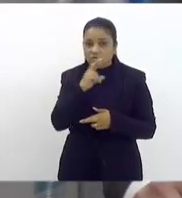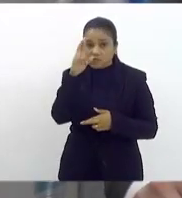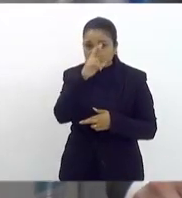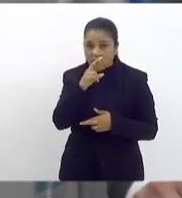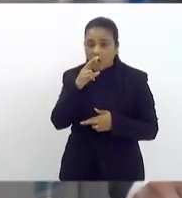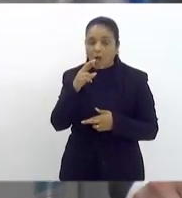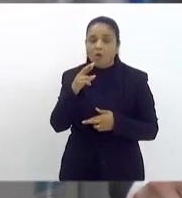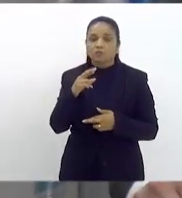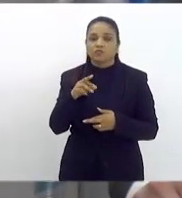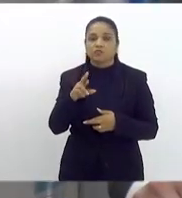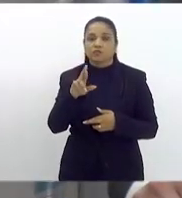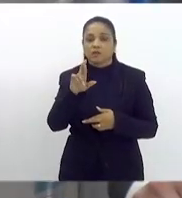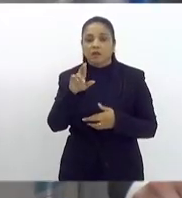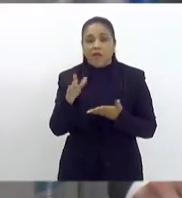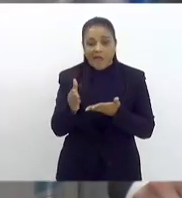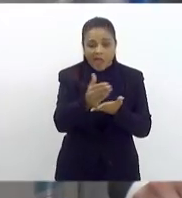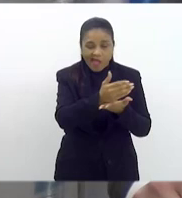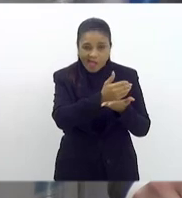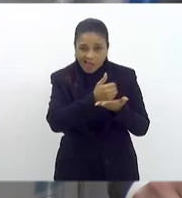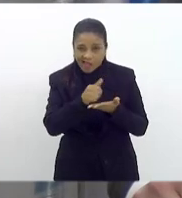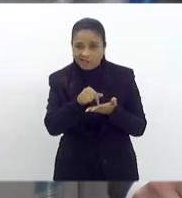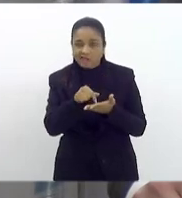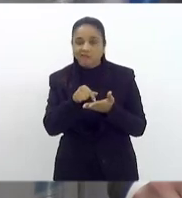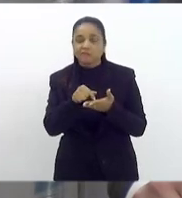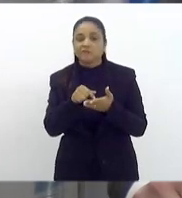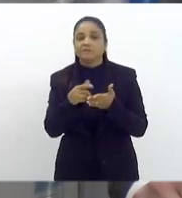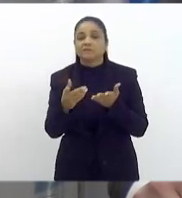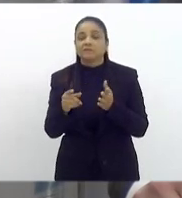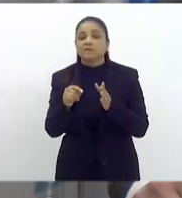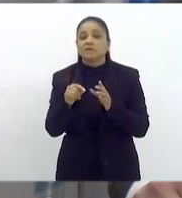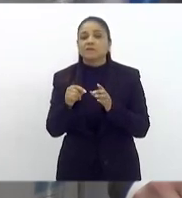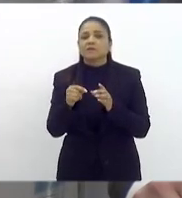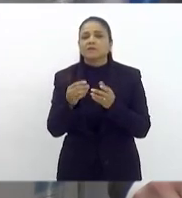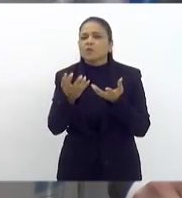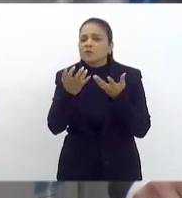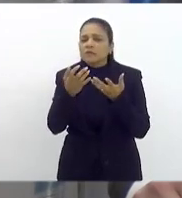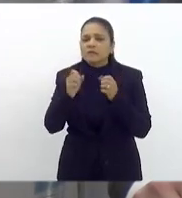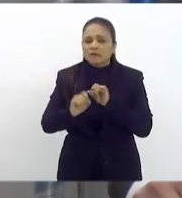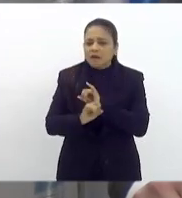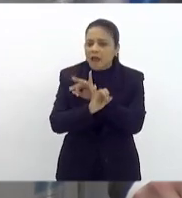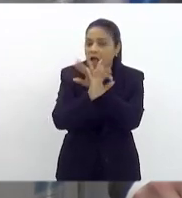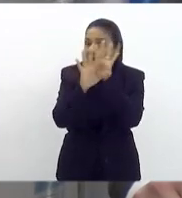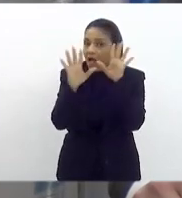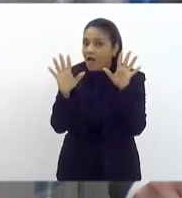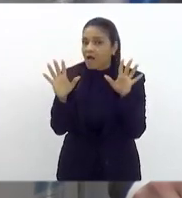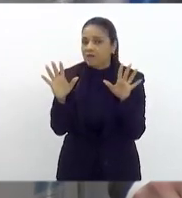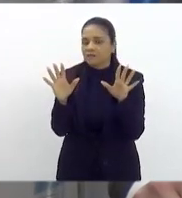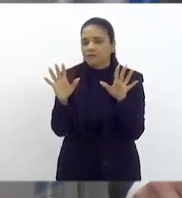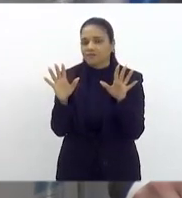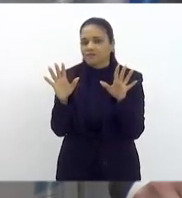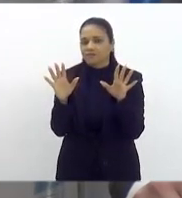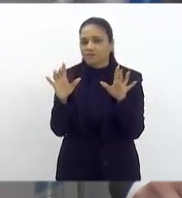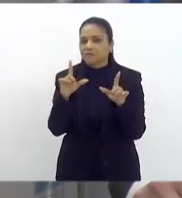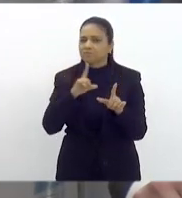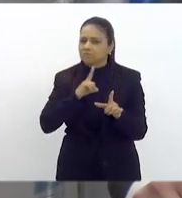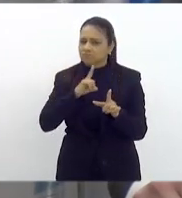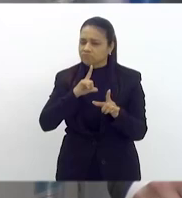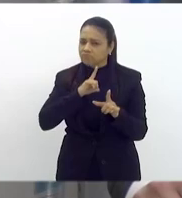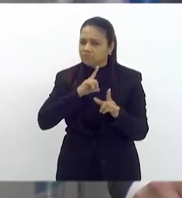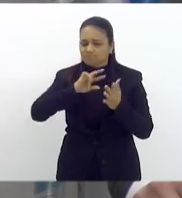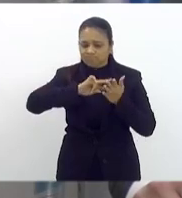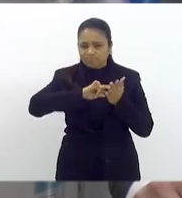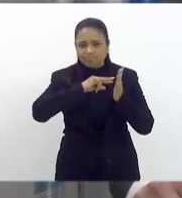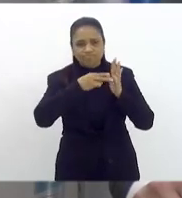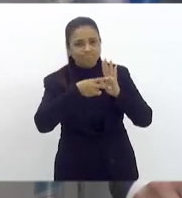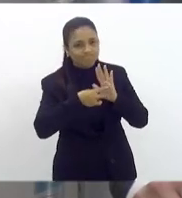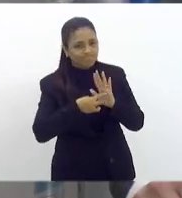fiscais de atividade econômica e todos os componentes da Fazenda. Eu só quero que se deixe claro que há uma interpretação que